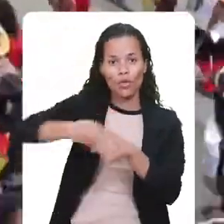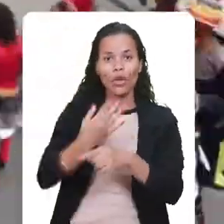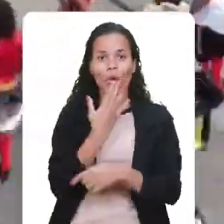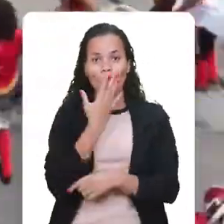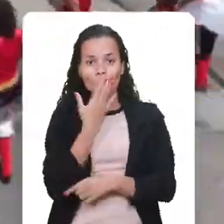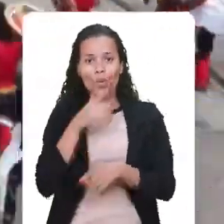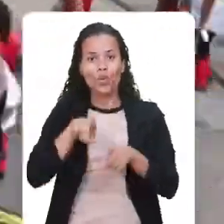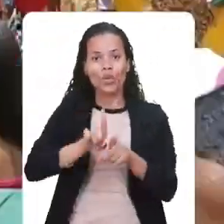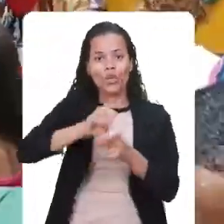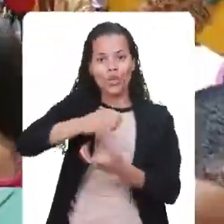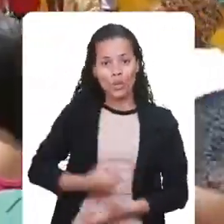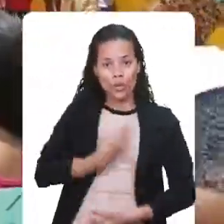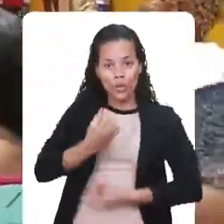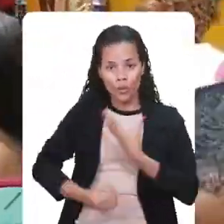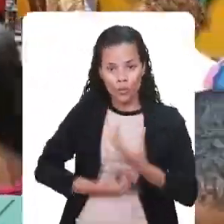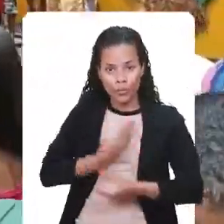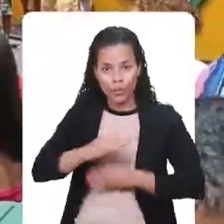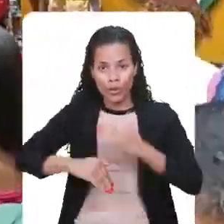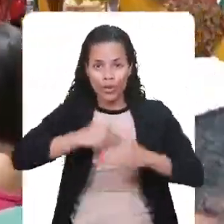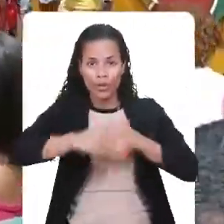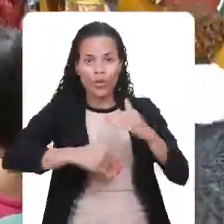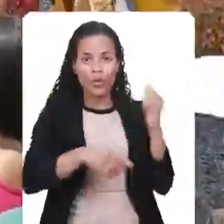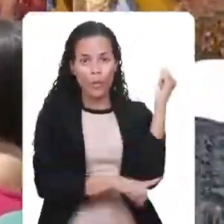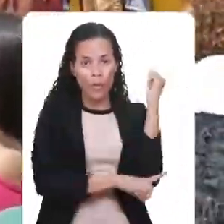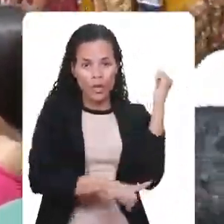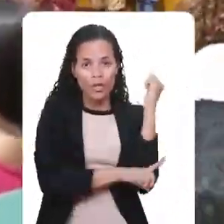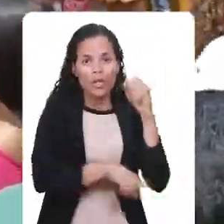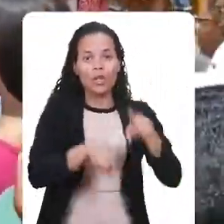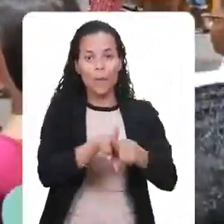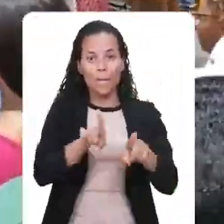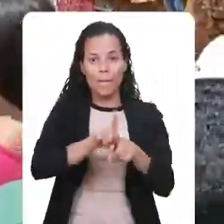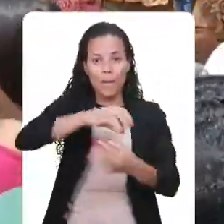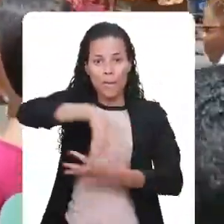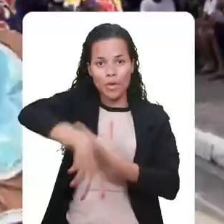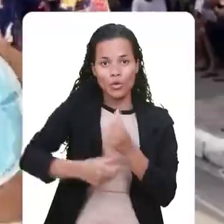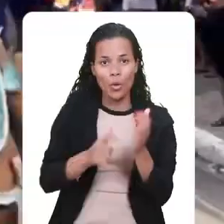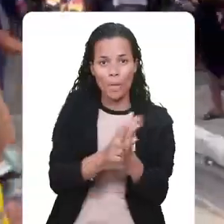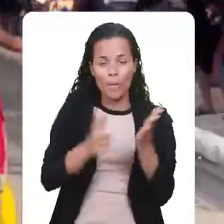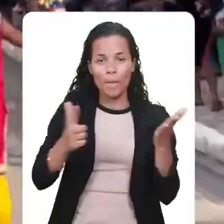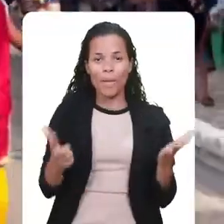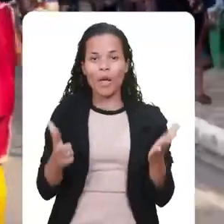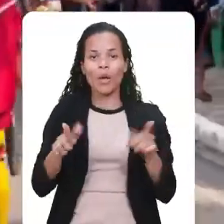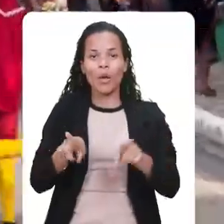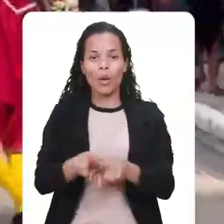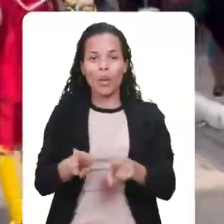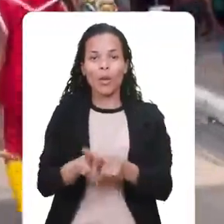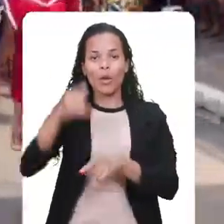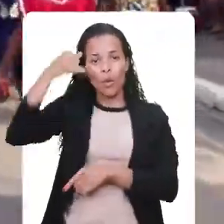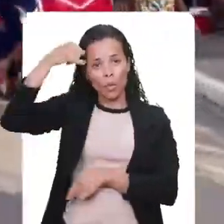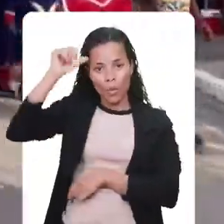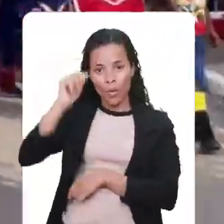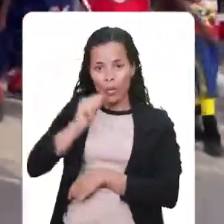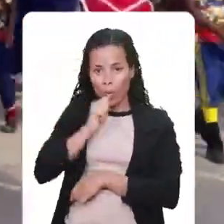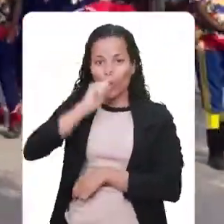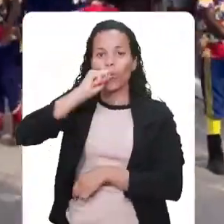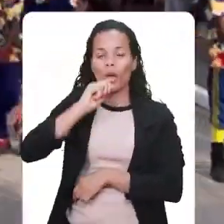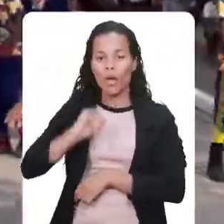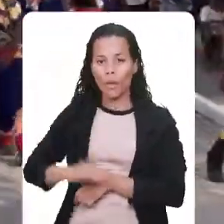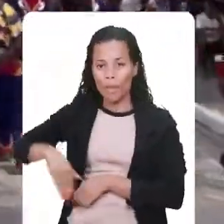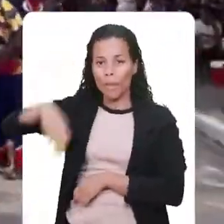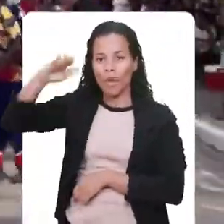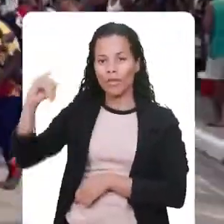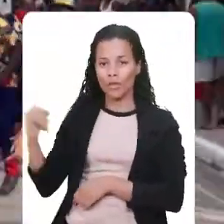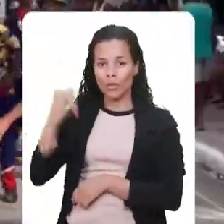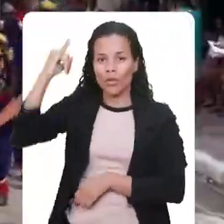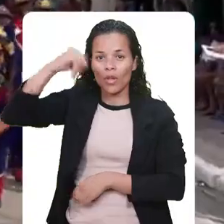e poesia. Com uma estrutura de madeira e enchimentos de espuma ou papelão, o boi, o principal personagem, dança pelas